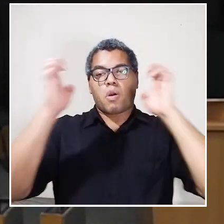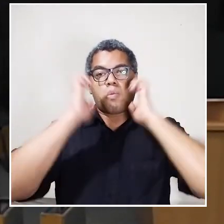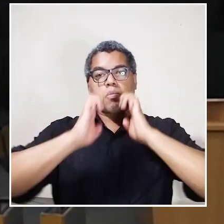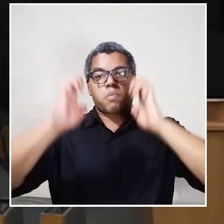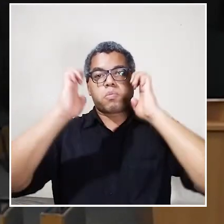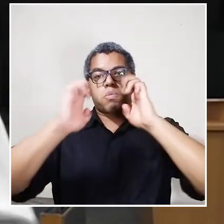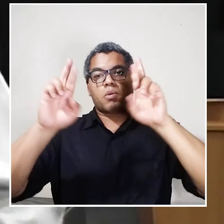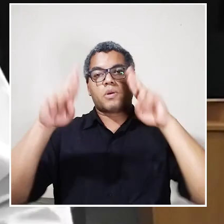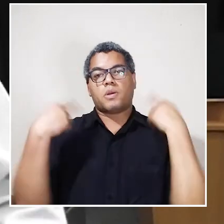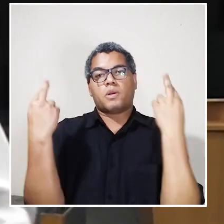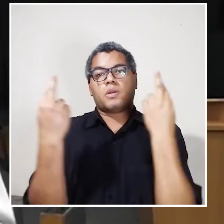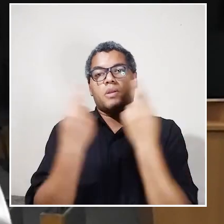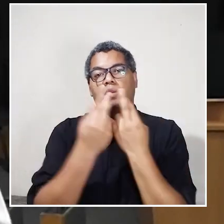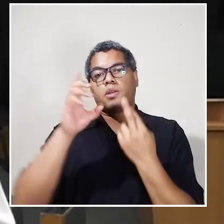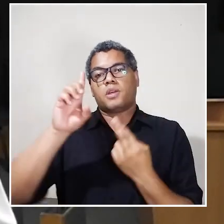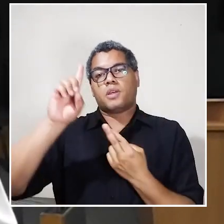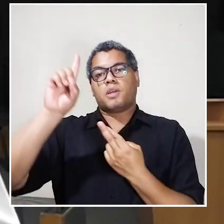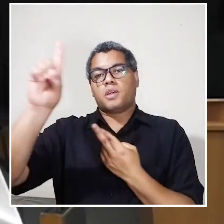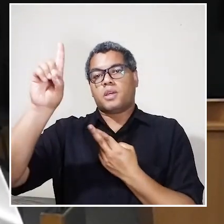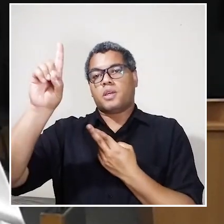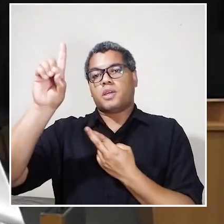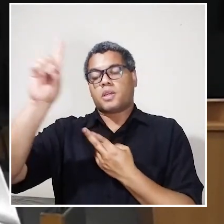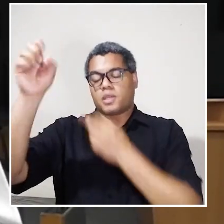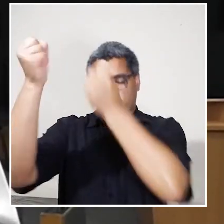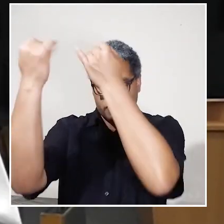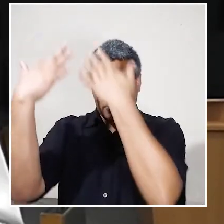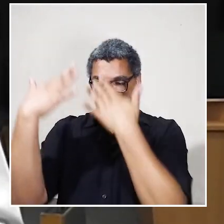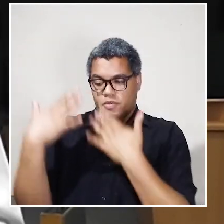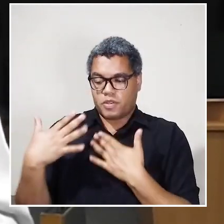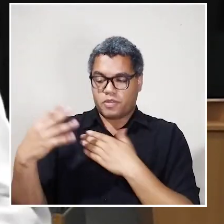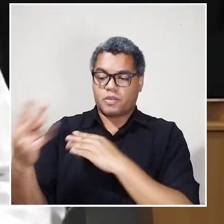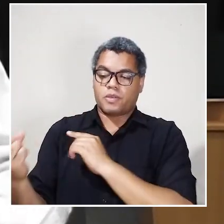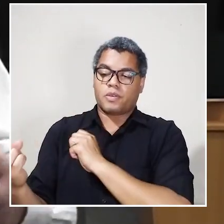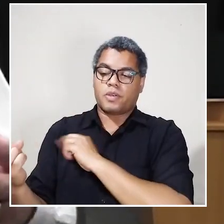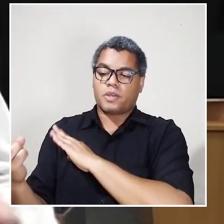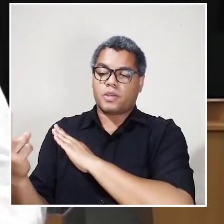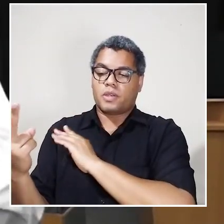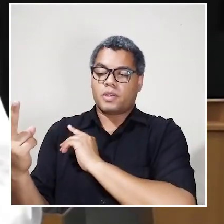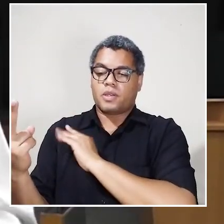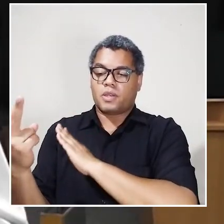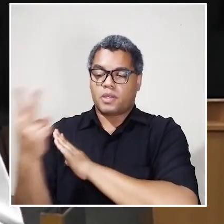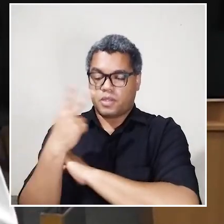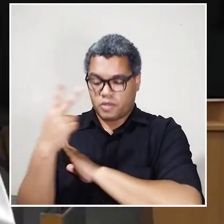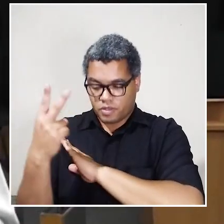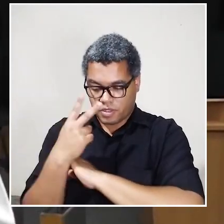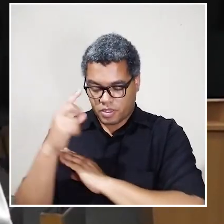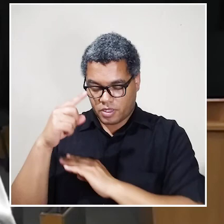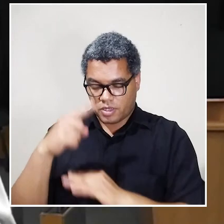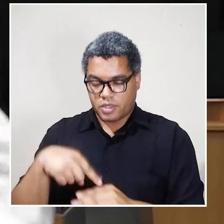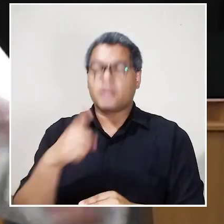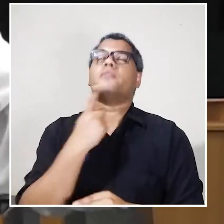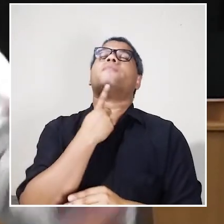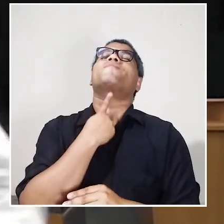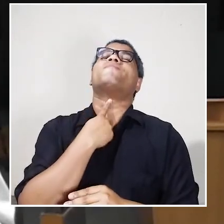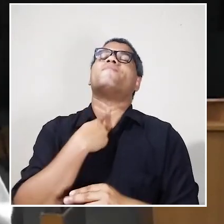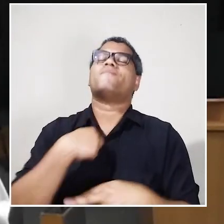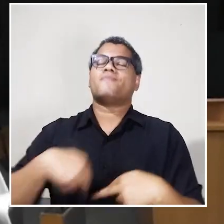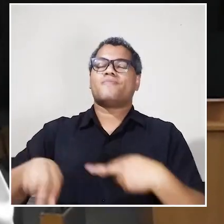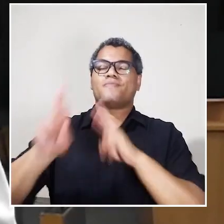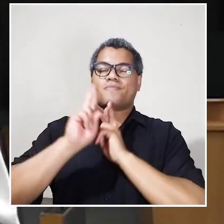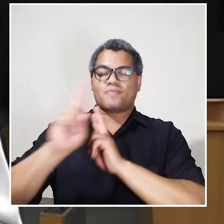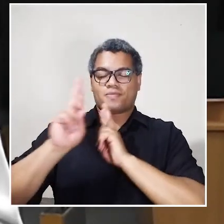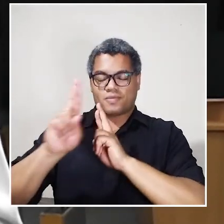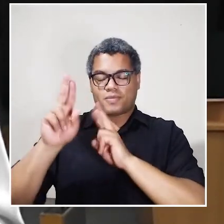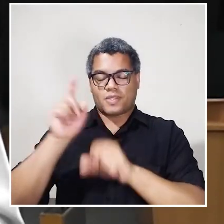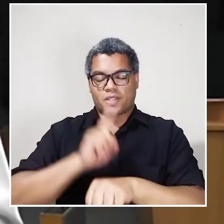Senhor. E que Ele nos abençoe e nos guarde neste anseio, neste anelo de tempos de